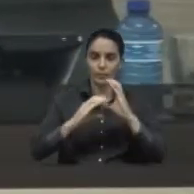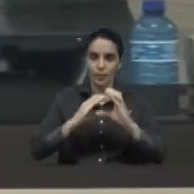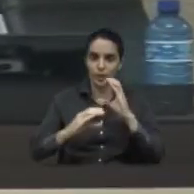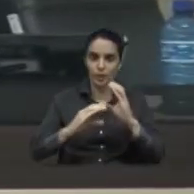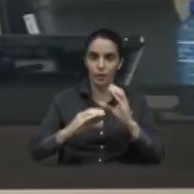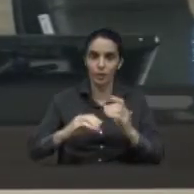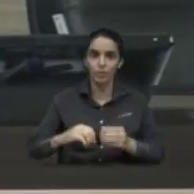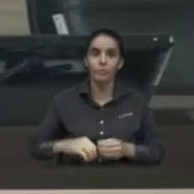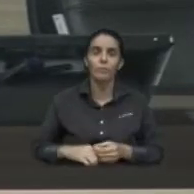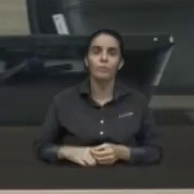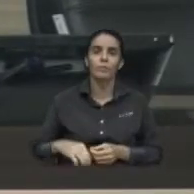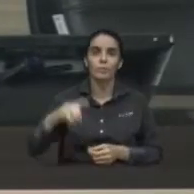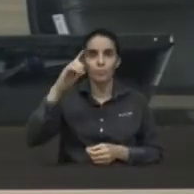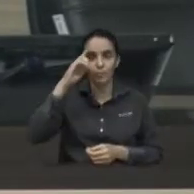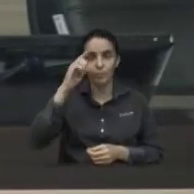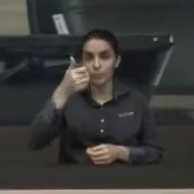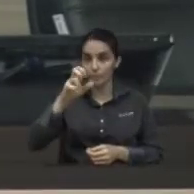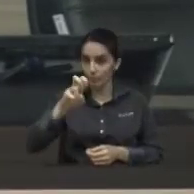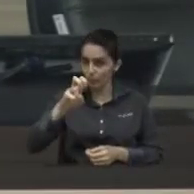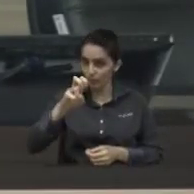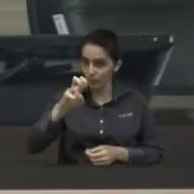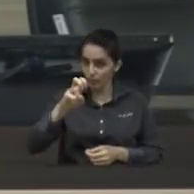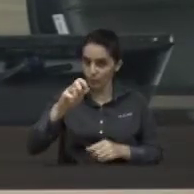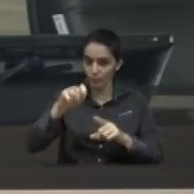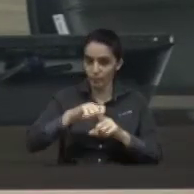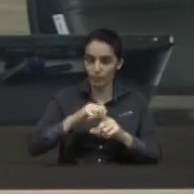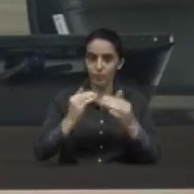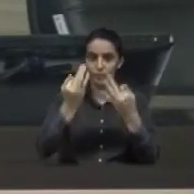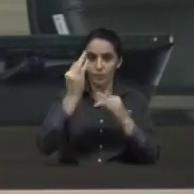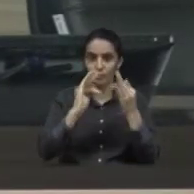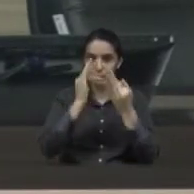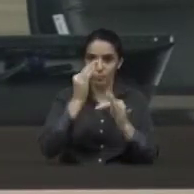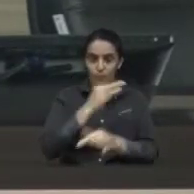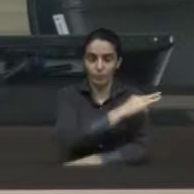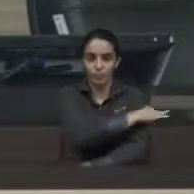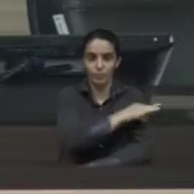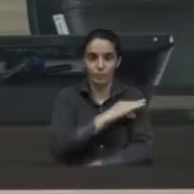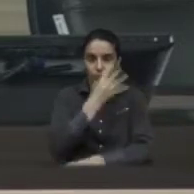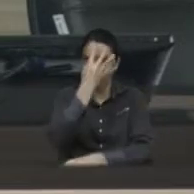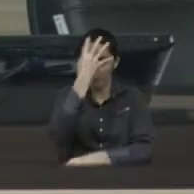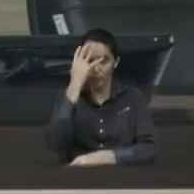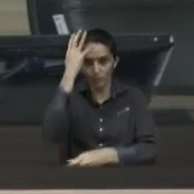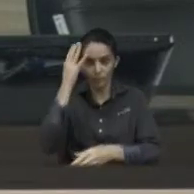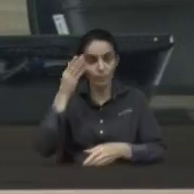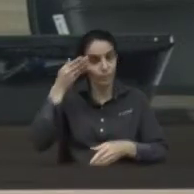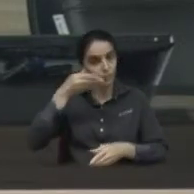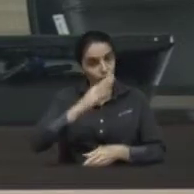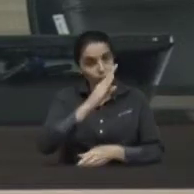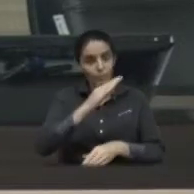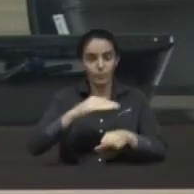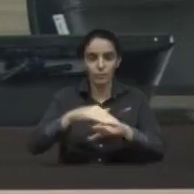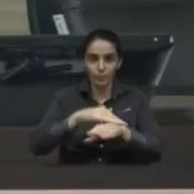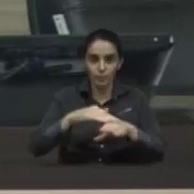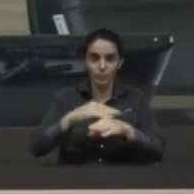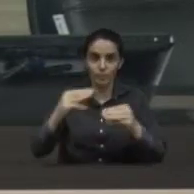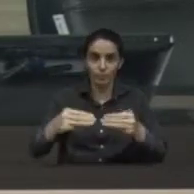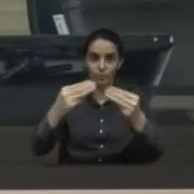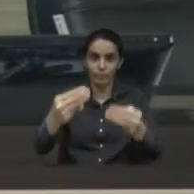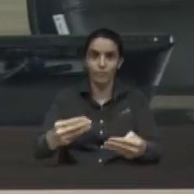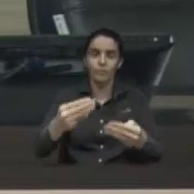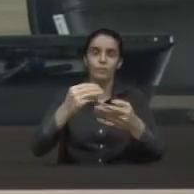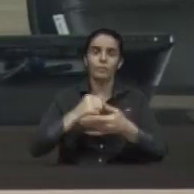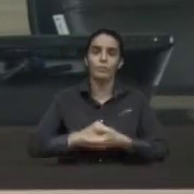fevereiro, ele já foi 3 vezes em Brasília conversar com o ministro Kassab, foi na Fundação Padre